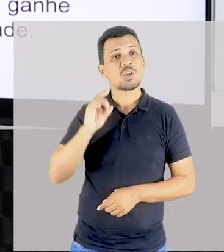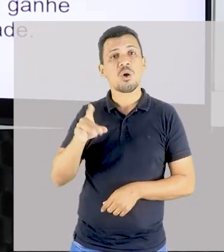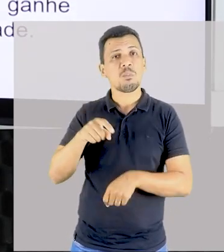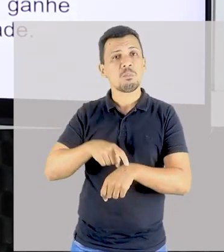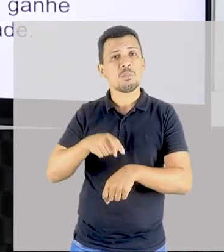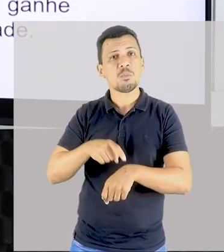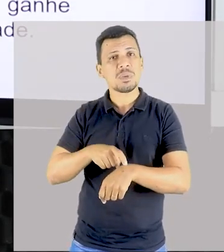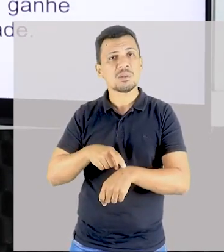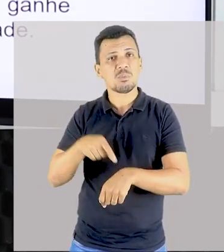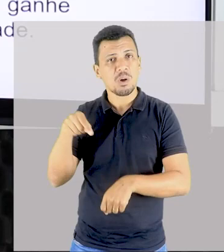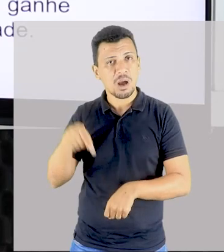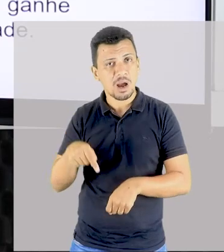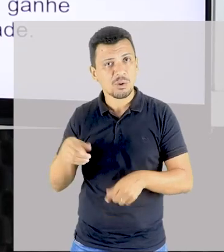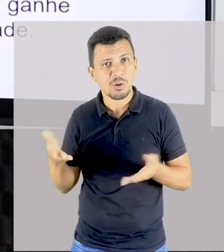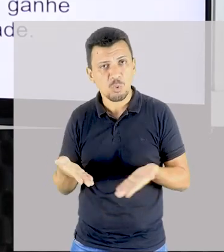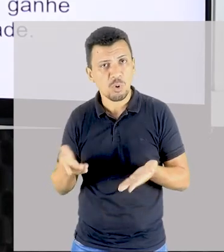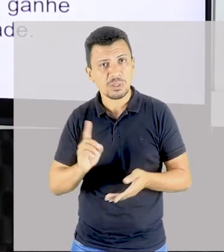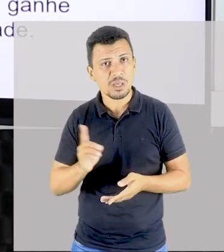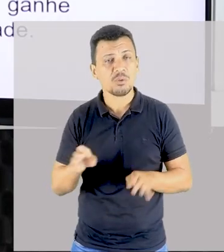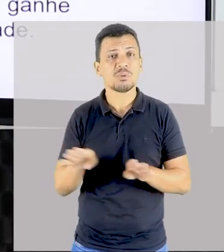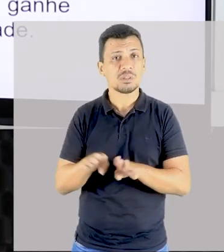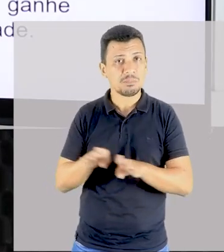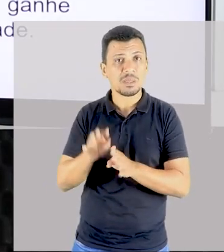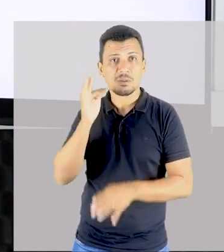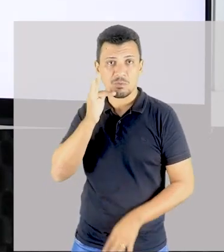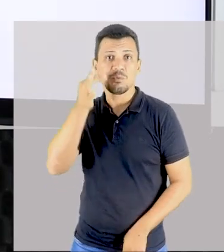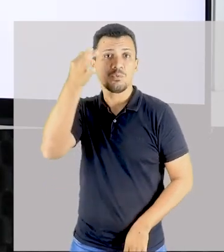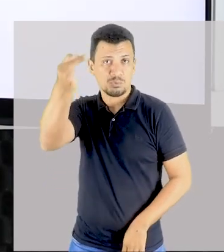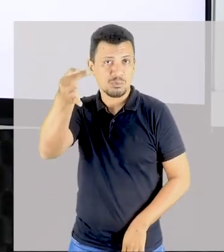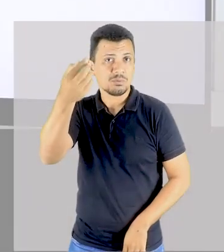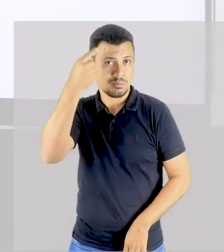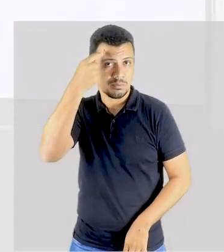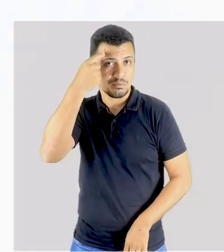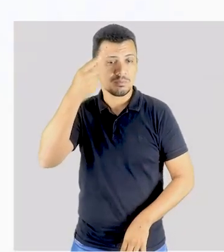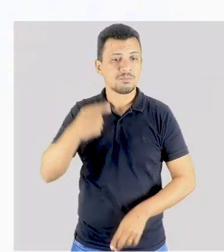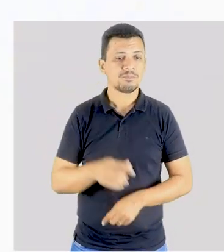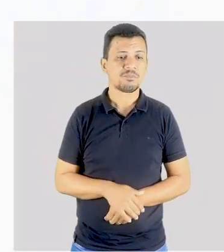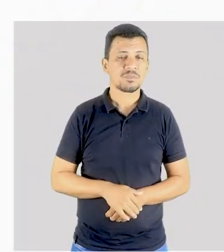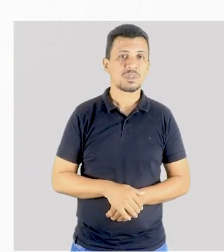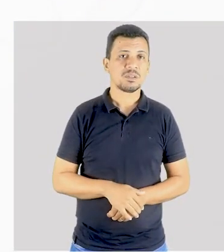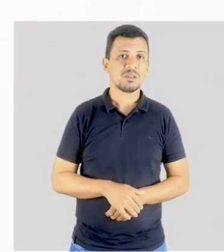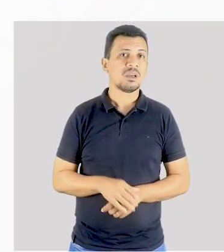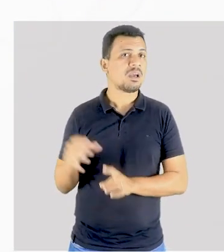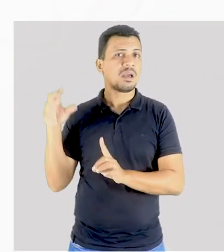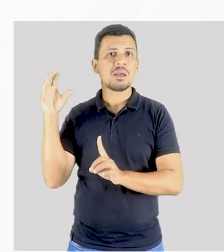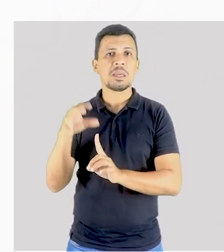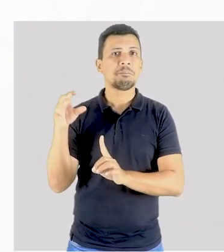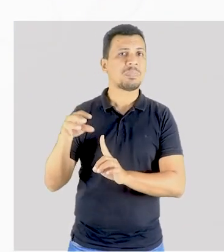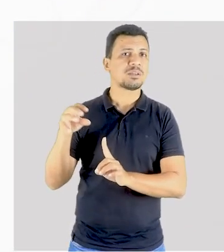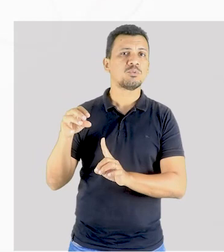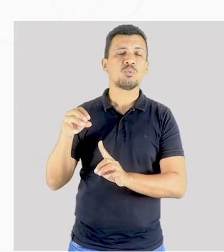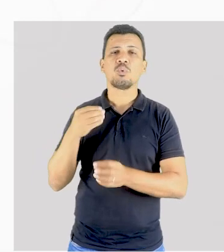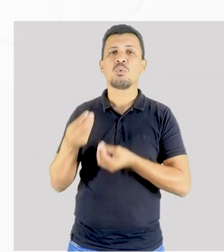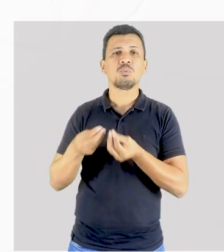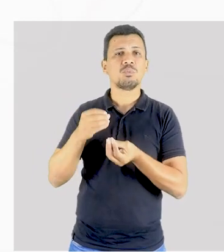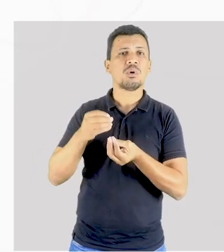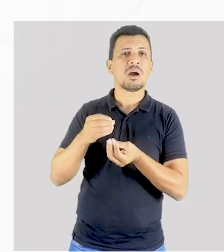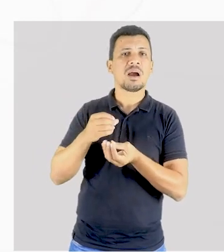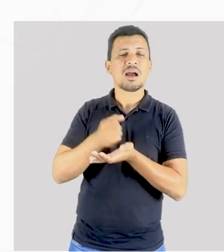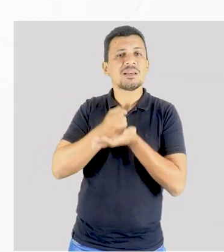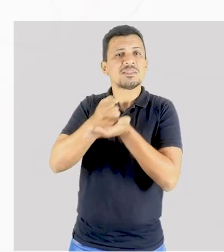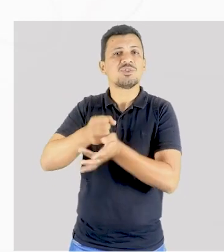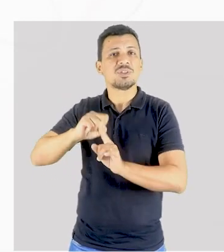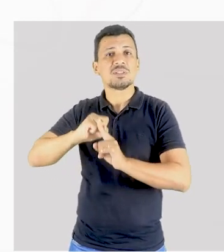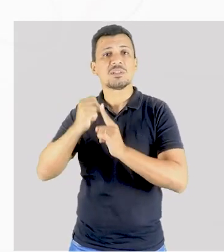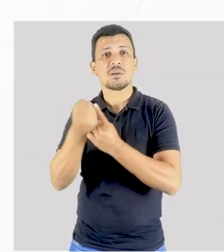prazo mas a médio e longo prazo também o impacto da Assistência Social é mais